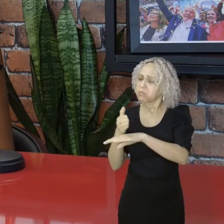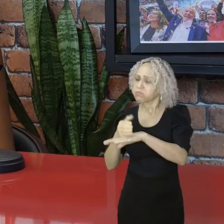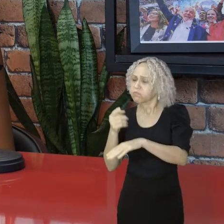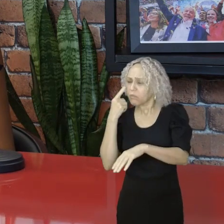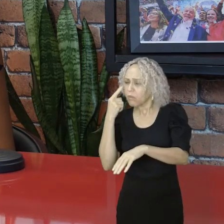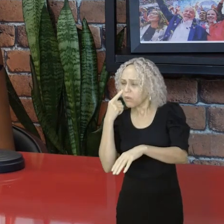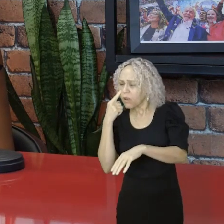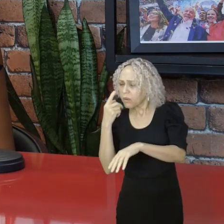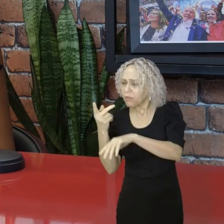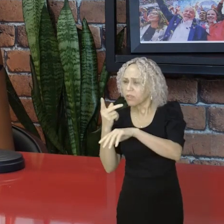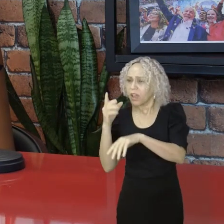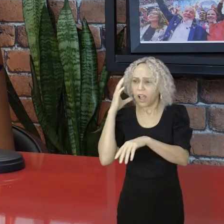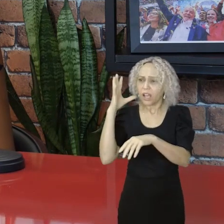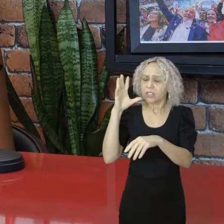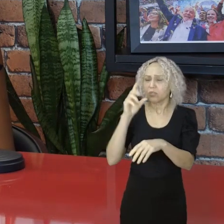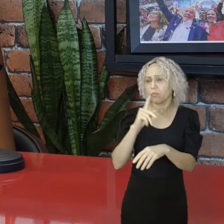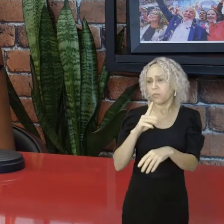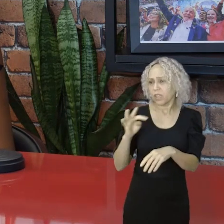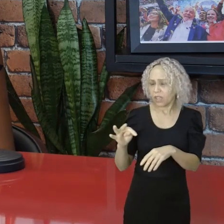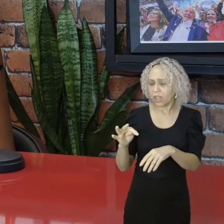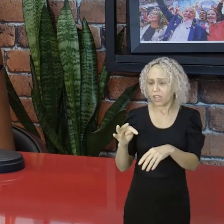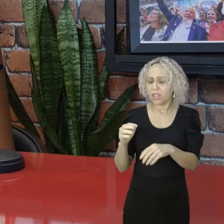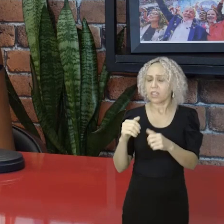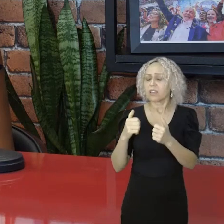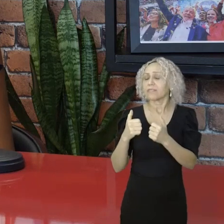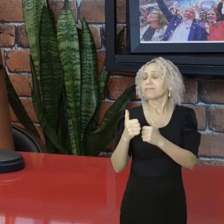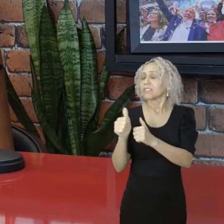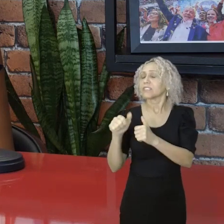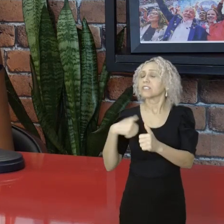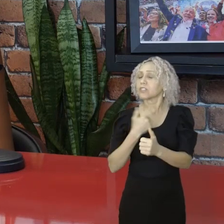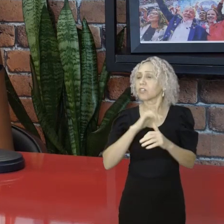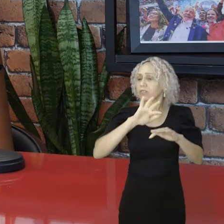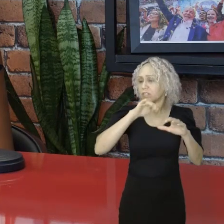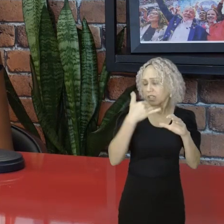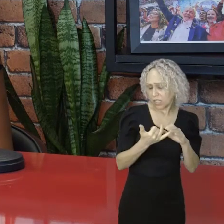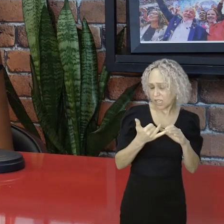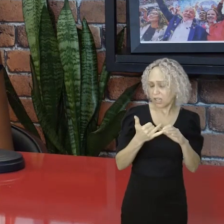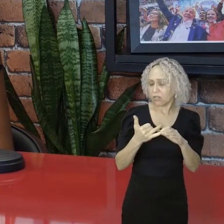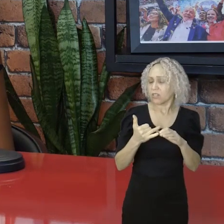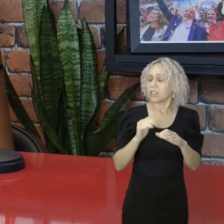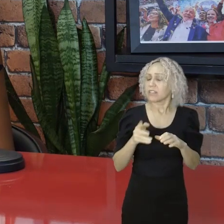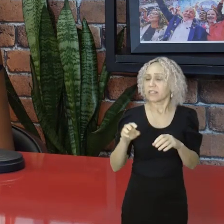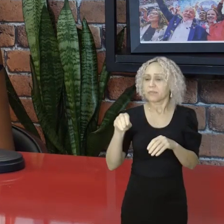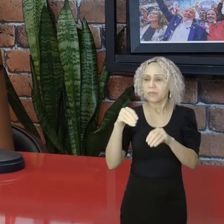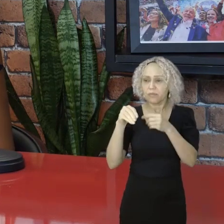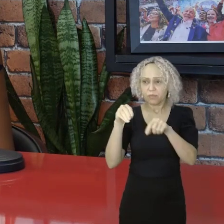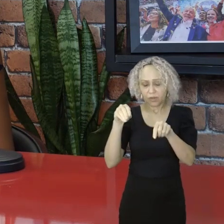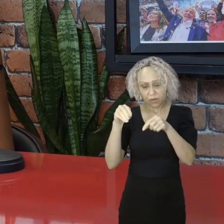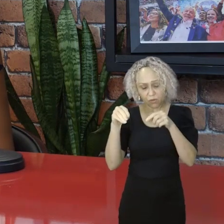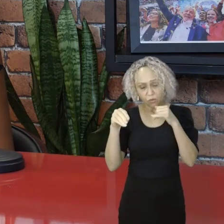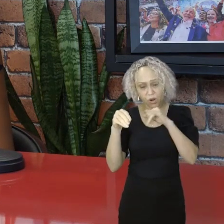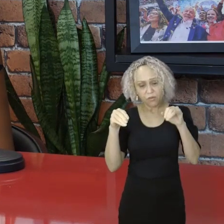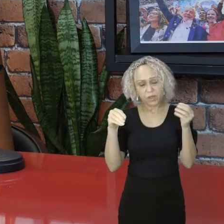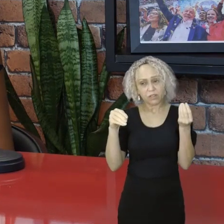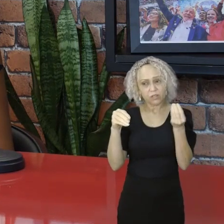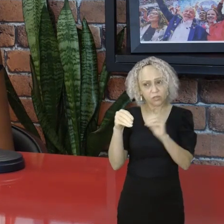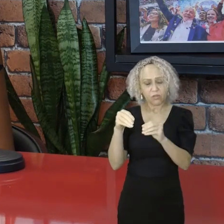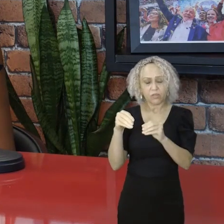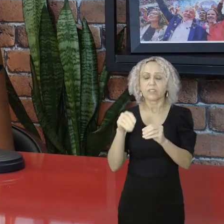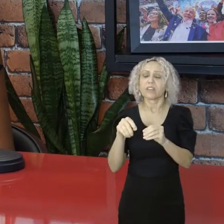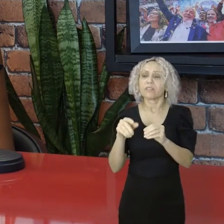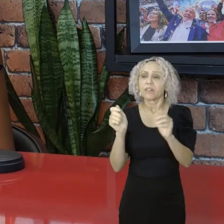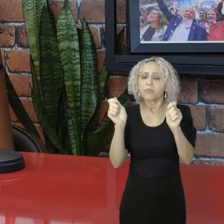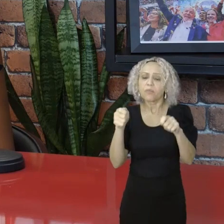na plataforma, buscar Rádio PT e seguir nosso canal para receber uma notificação toda vez que sair uma nova